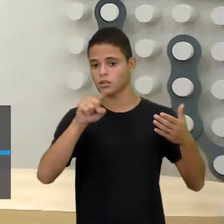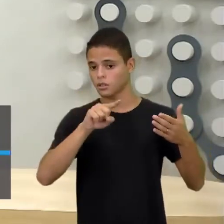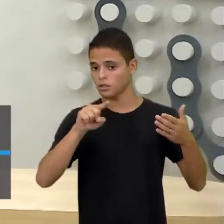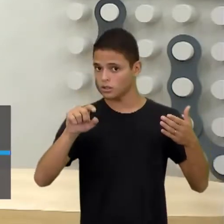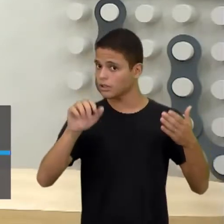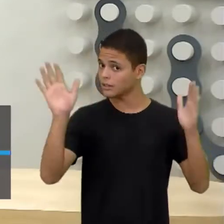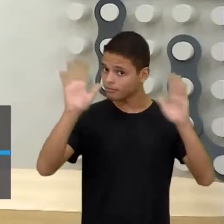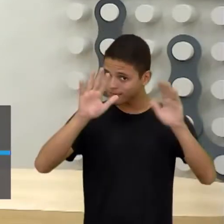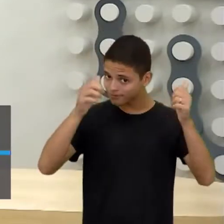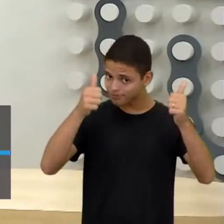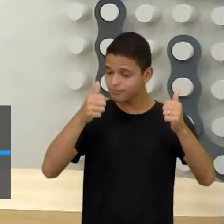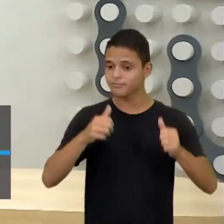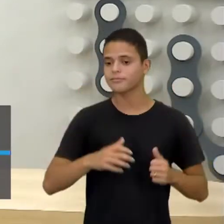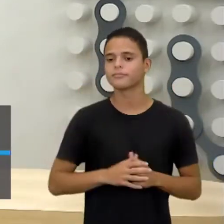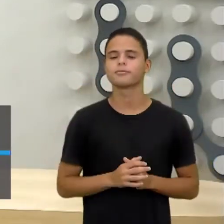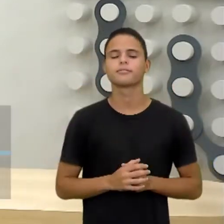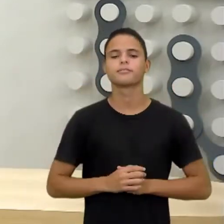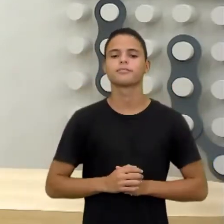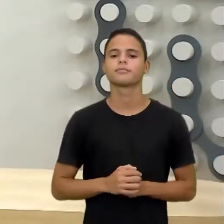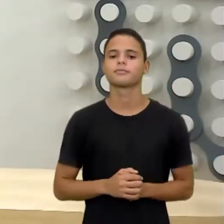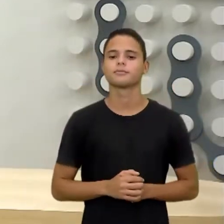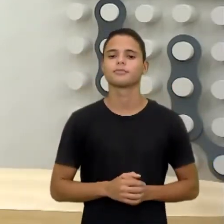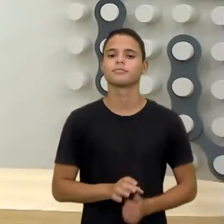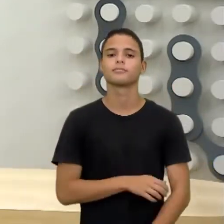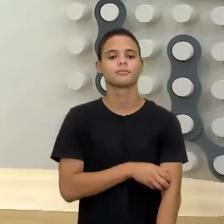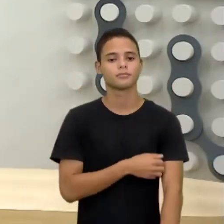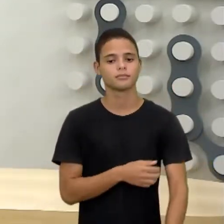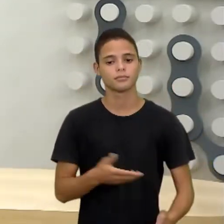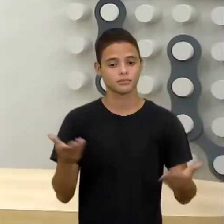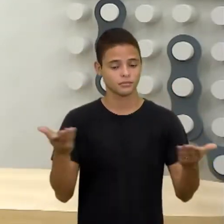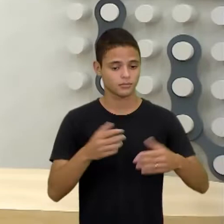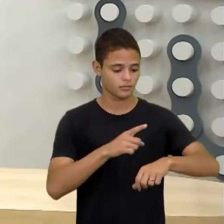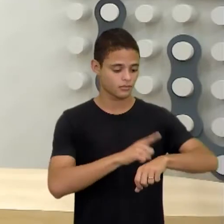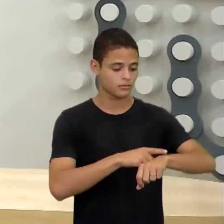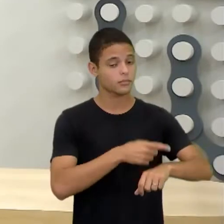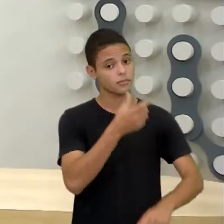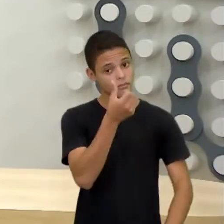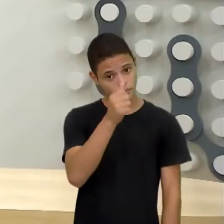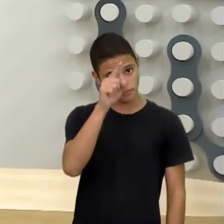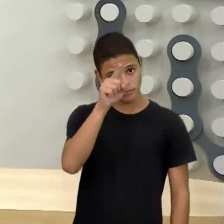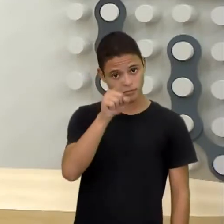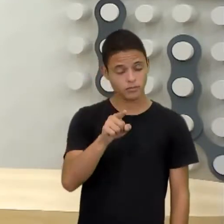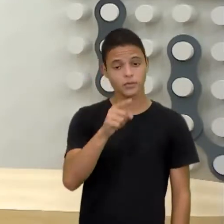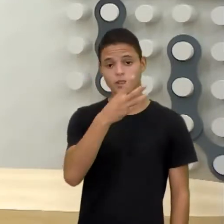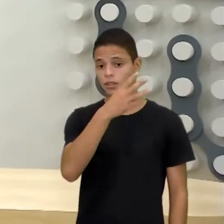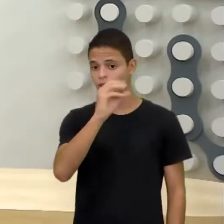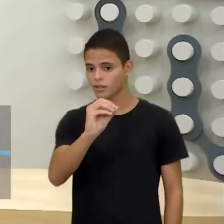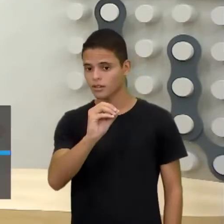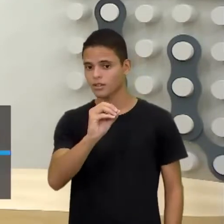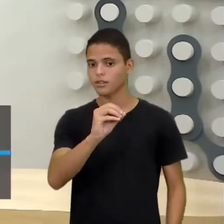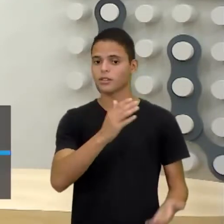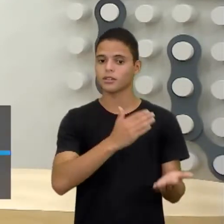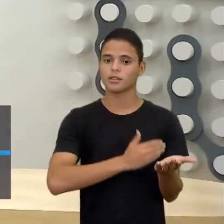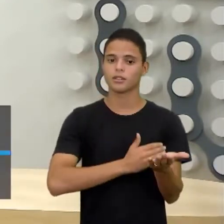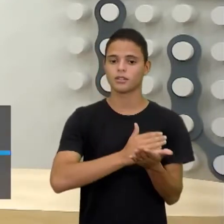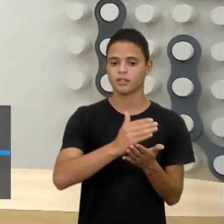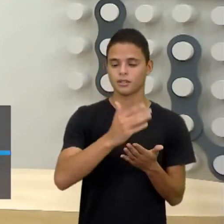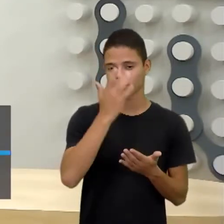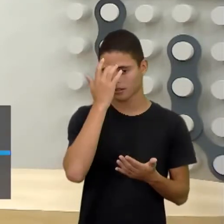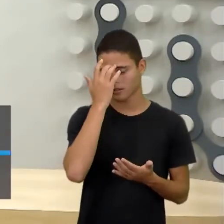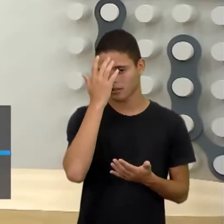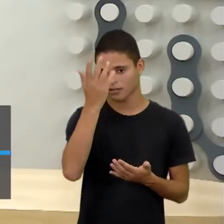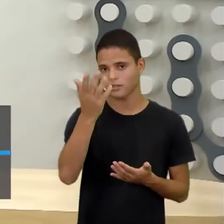Então, estamos ao vivo e é isto. Ó, vou provar, agora olha no seu relógio, 6h30 em ponto. Vai ser fácil, né? Que começou a aula 6h30, né? Então é